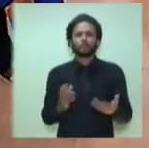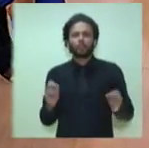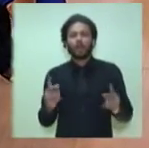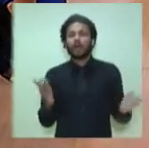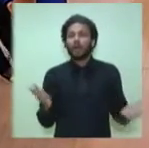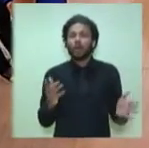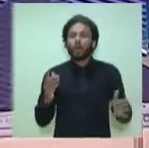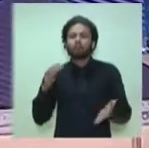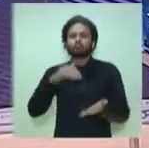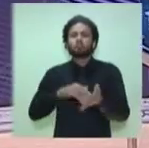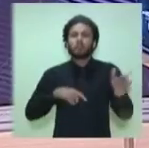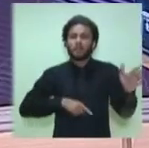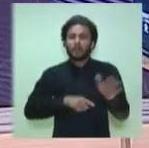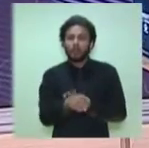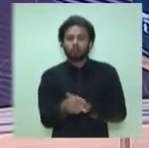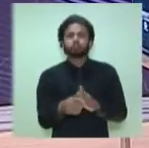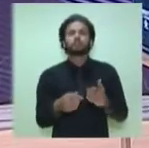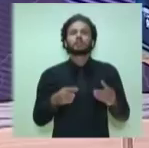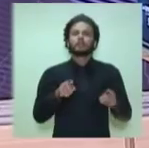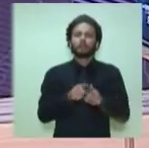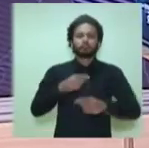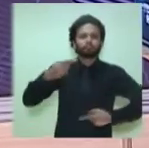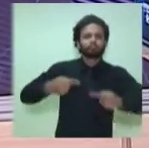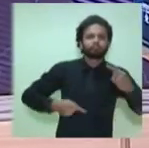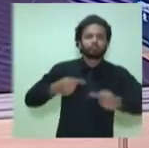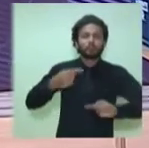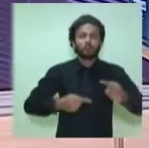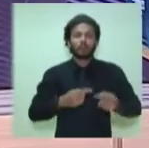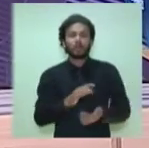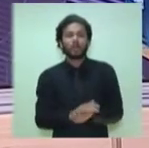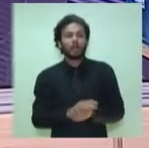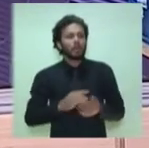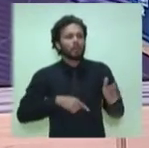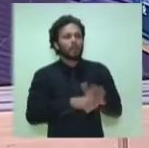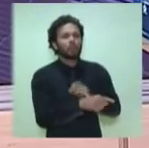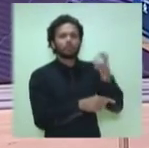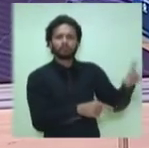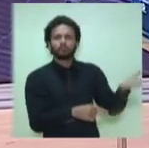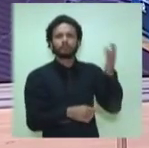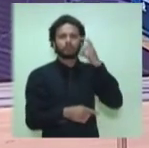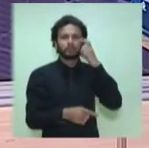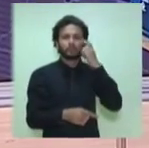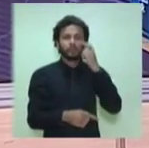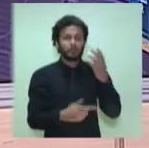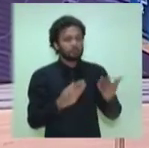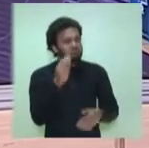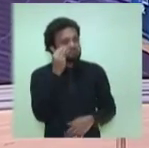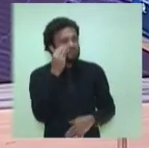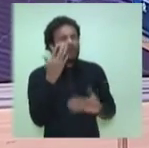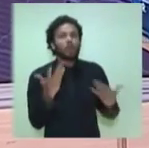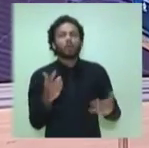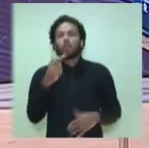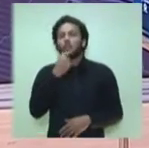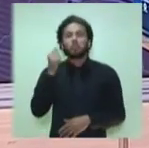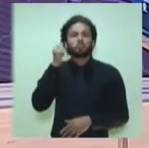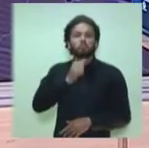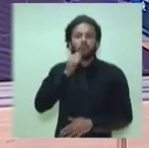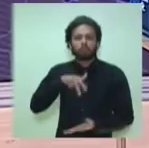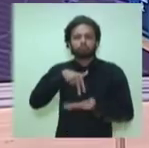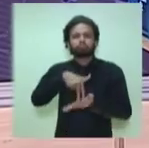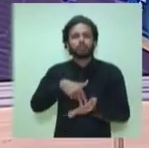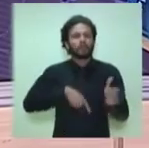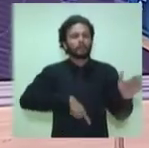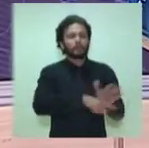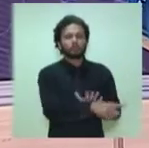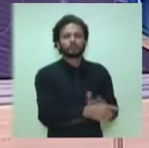última pergunta deste bloco e também do debate. É uma pergunta para o candidato Marcelo Ramos. Vamos ver o eleitor ou a eleitora que vai